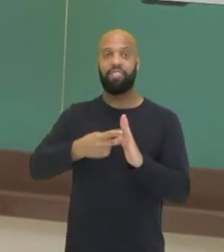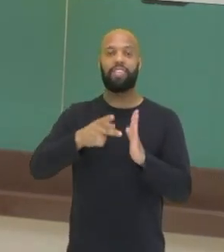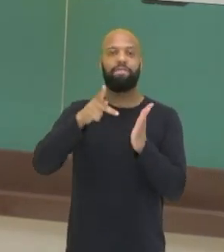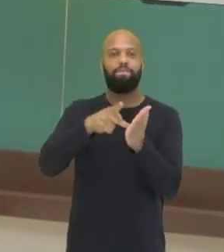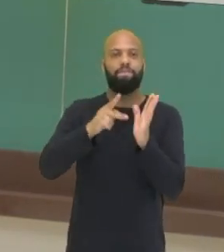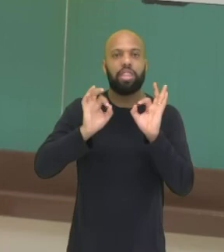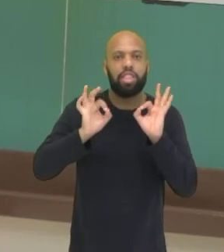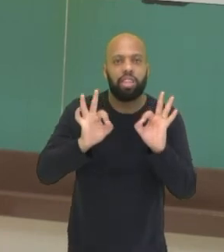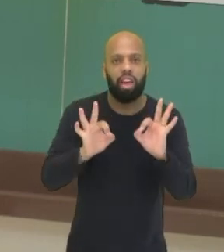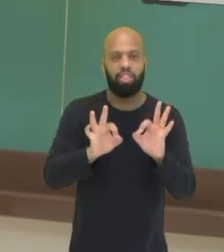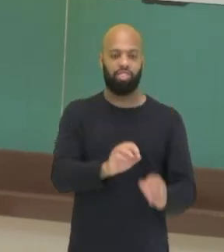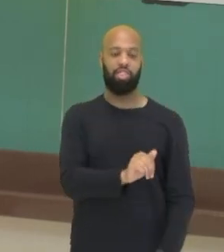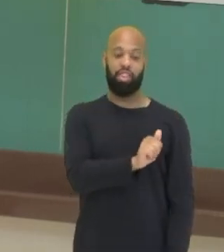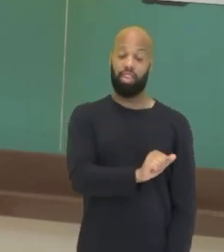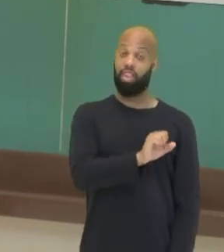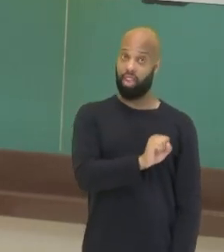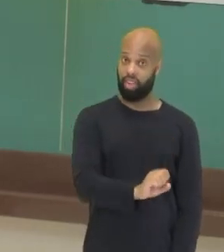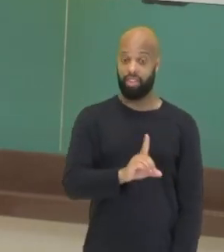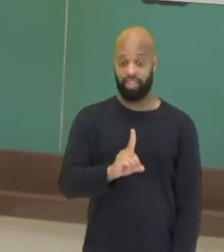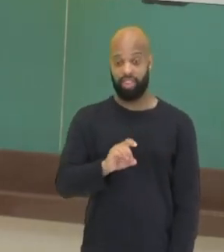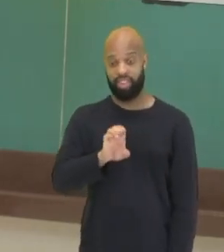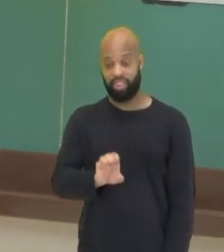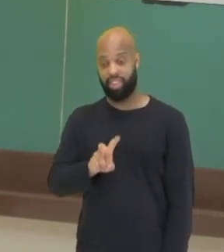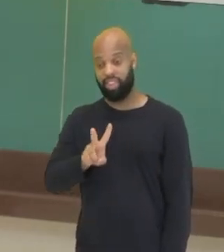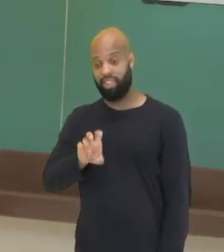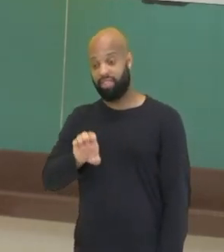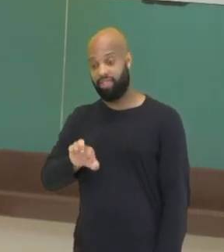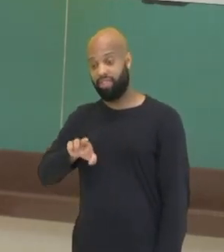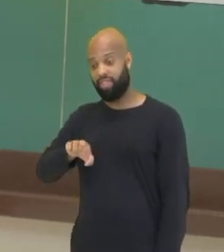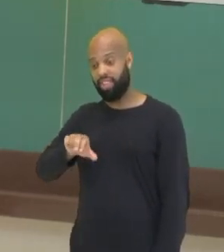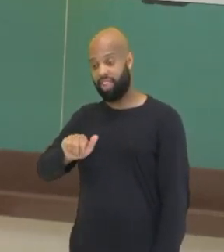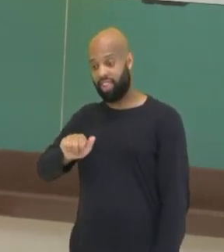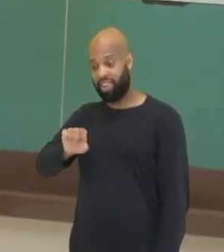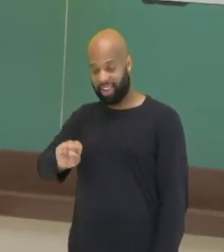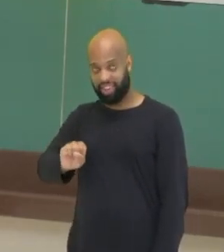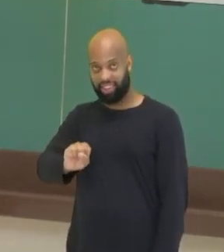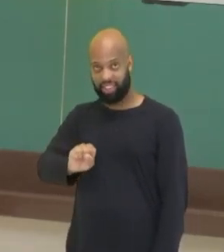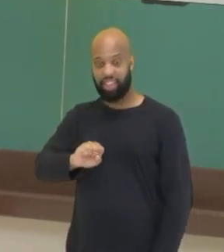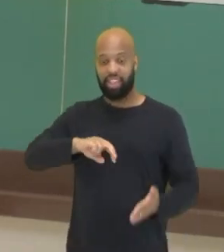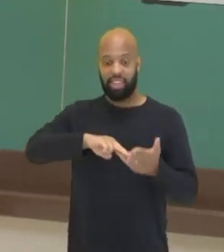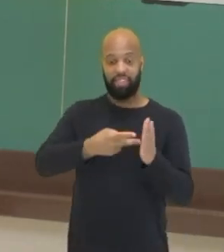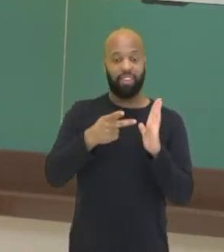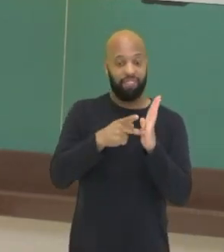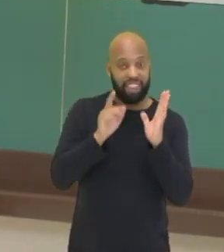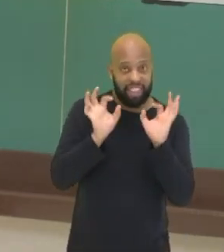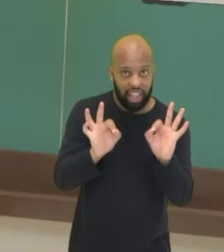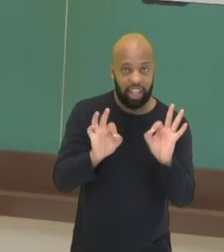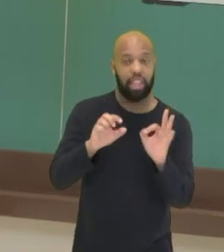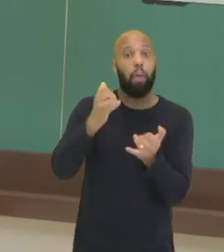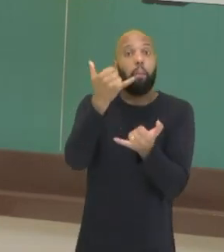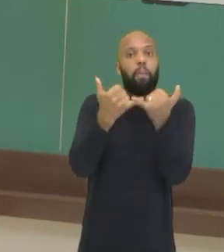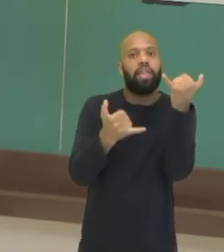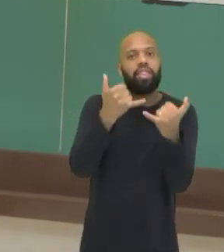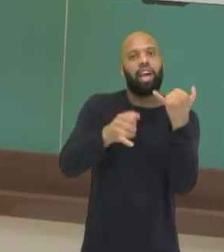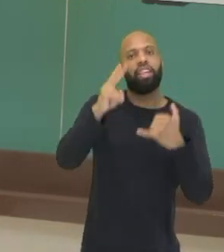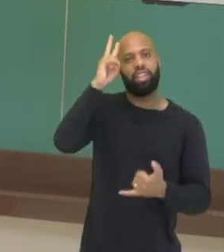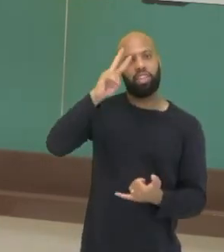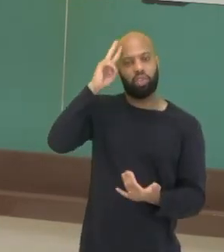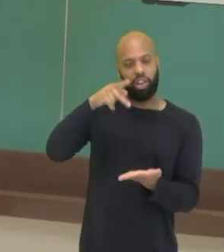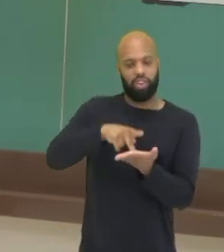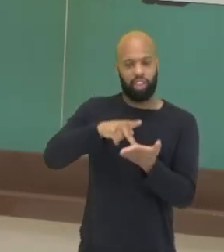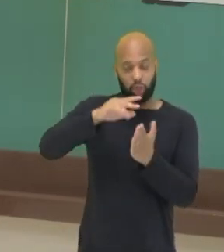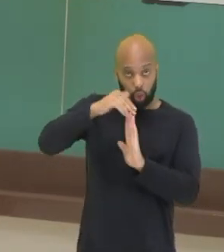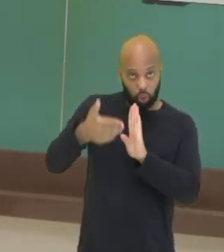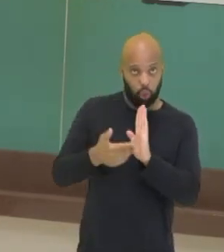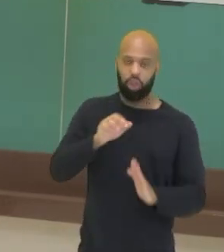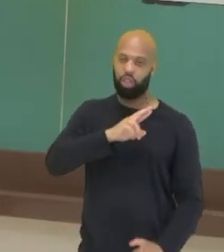verdadeiramente, certo? Ou seja, parte do caos é real, né? Então, nem tudo é real, mas parte é real. Então,